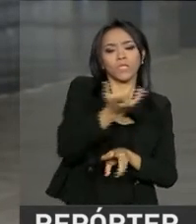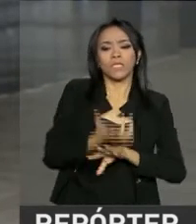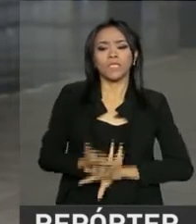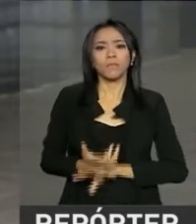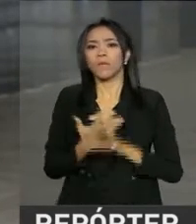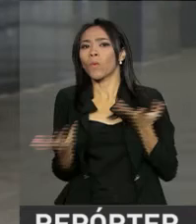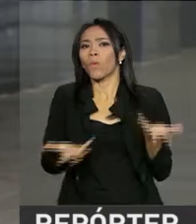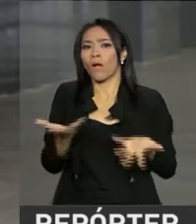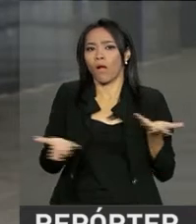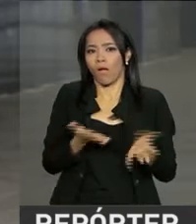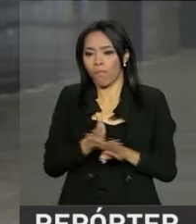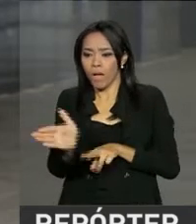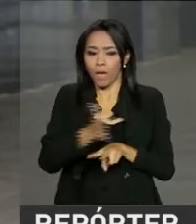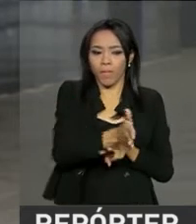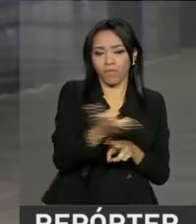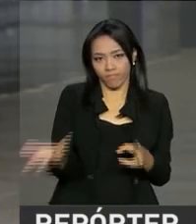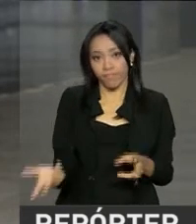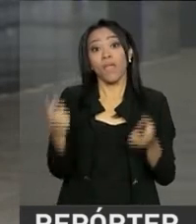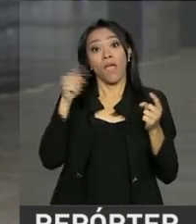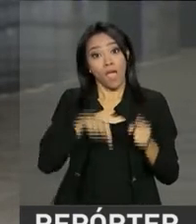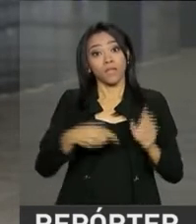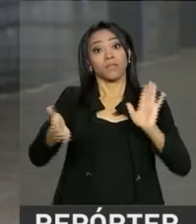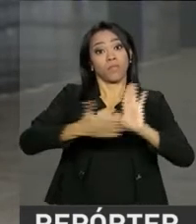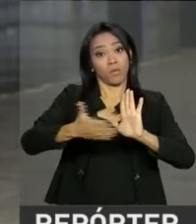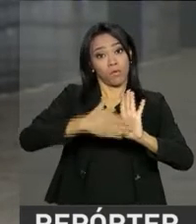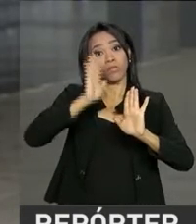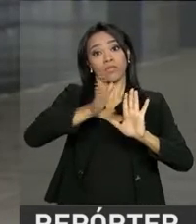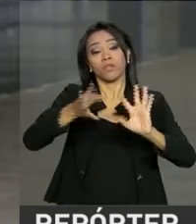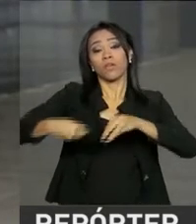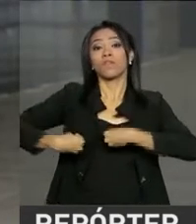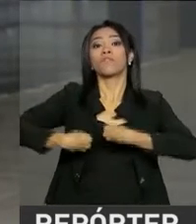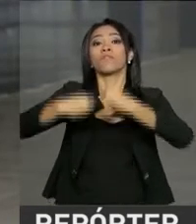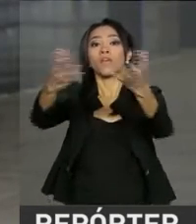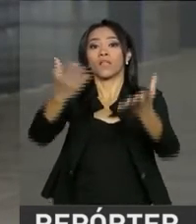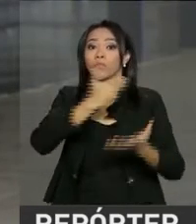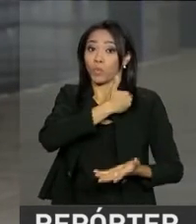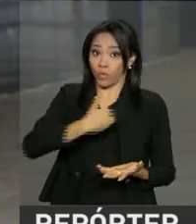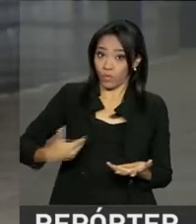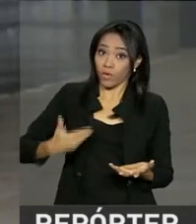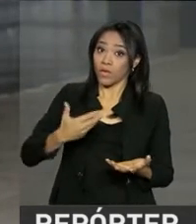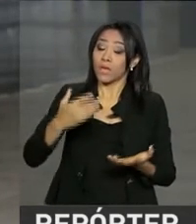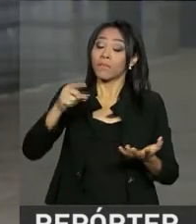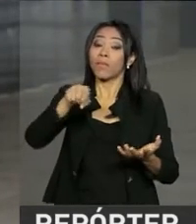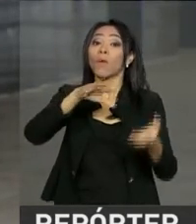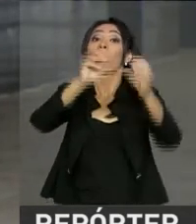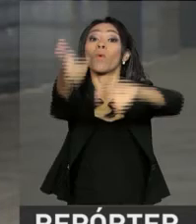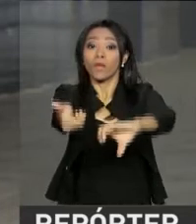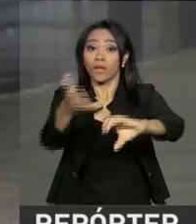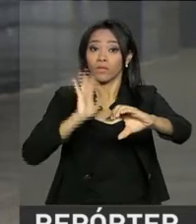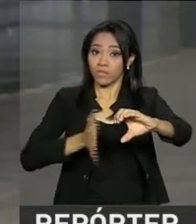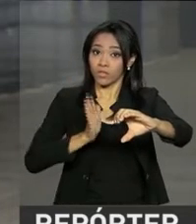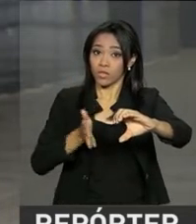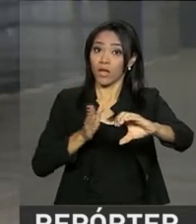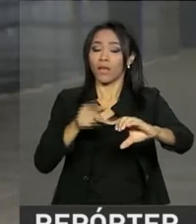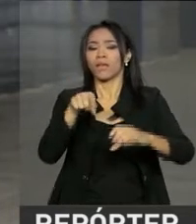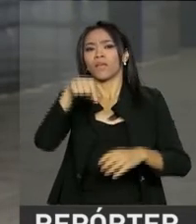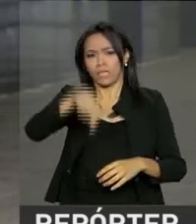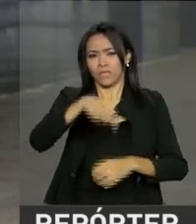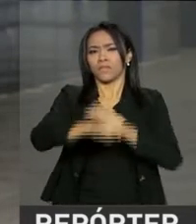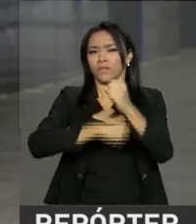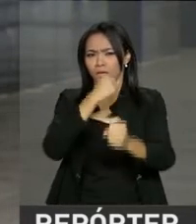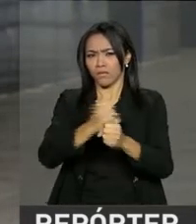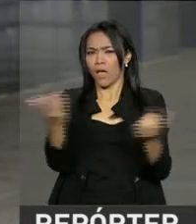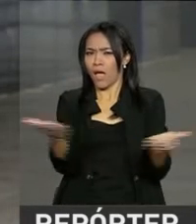estudar essa medida provisória foi enviada pelo governo ao congresso nacional em setembro deste ano e com aprovação na câmara vai ser